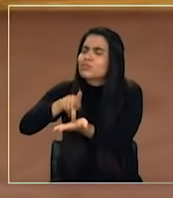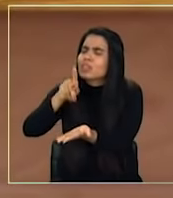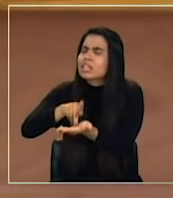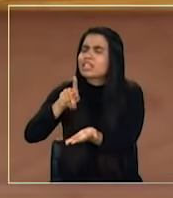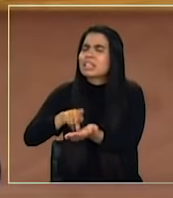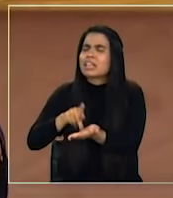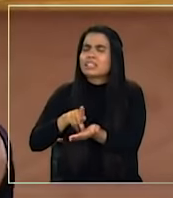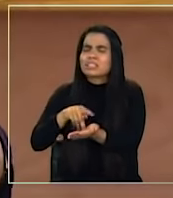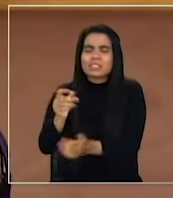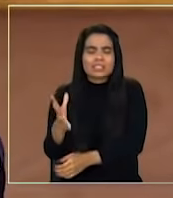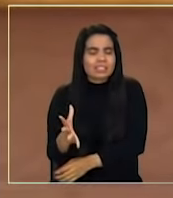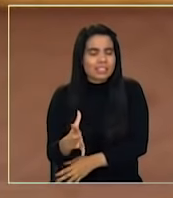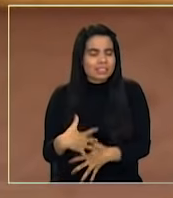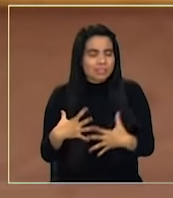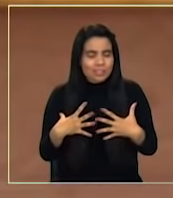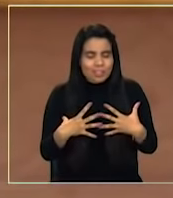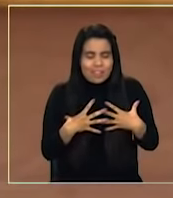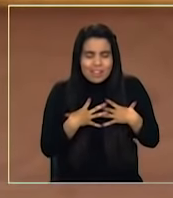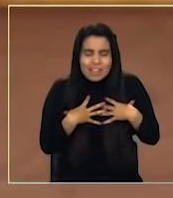sentida,